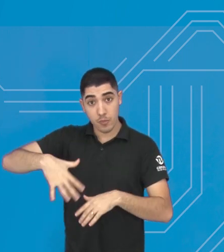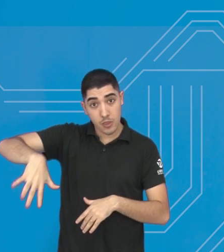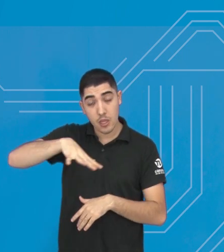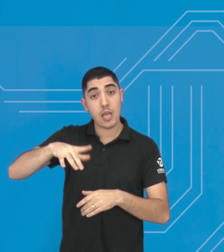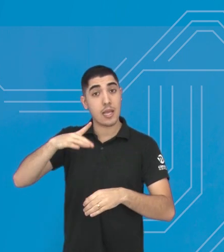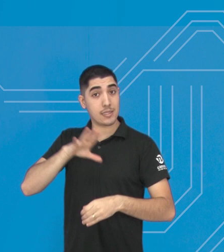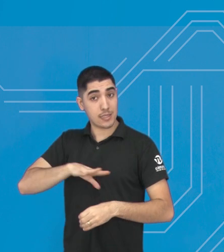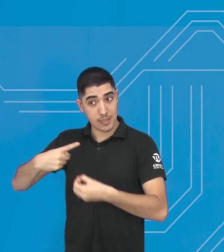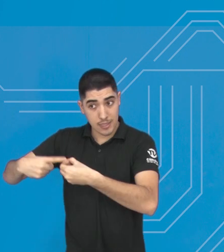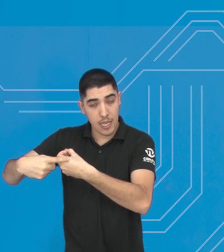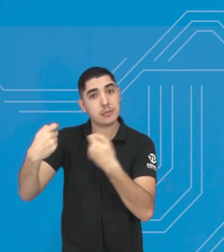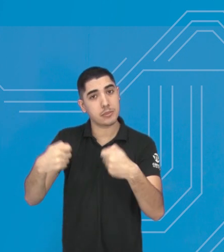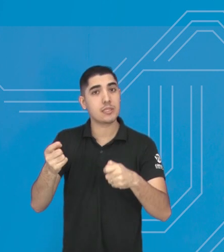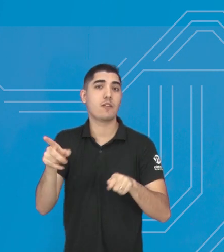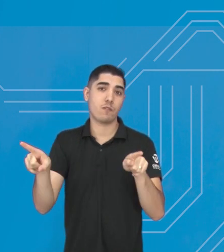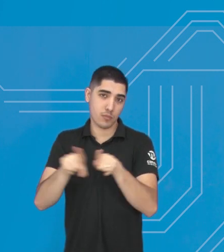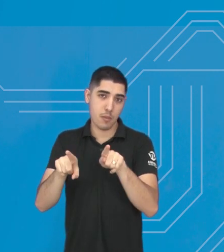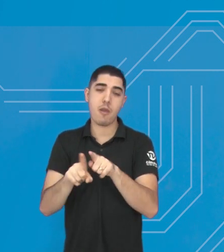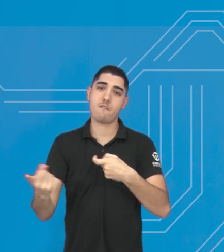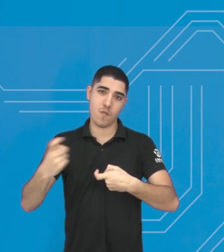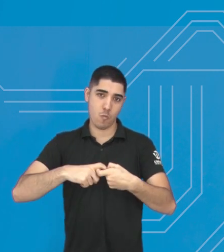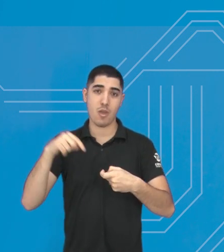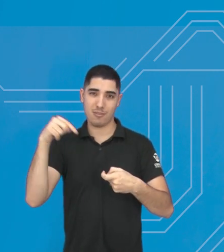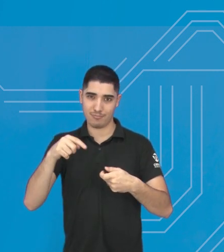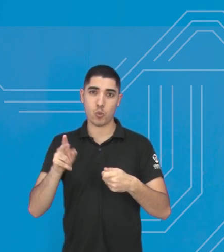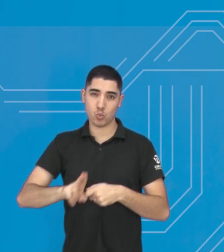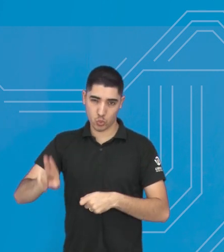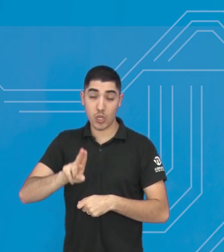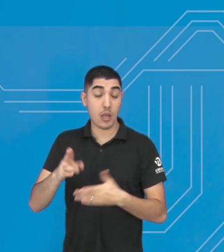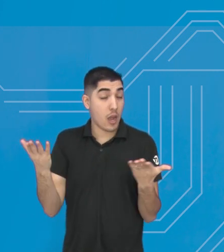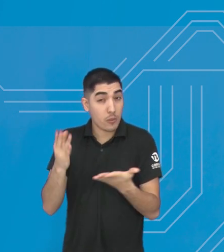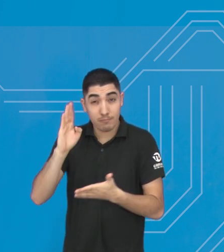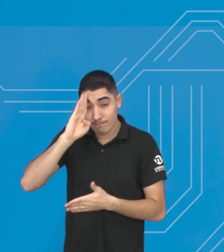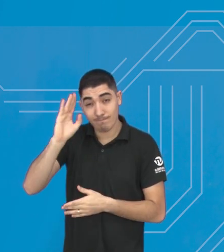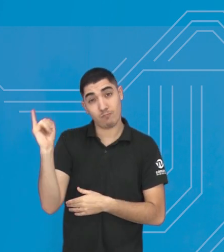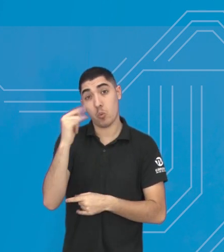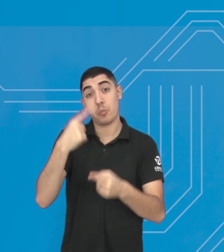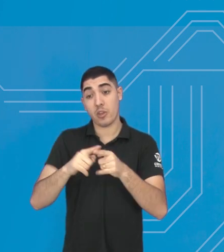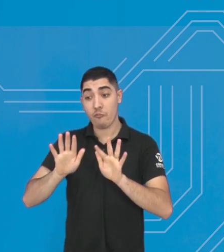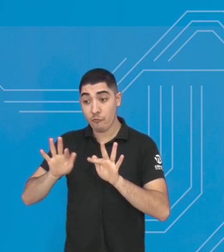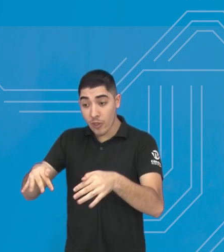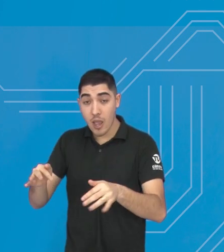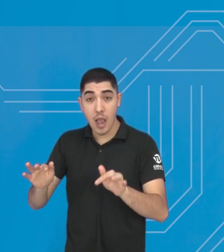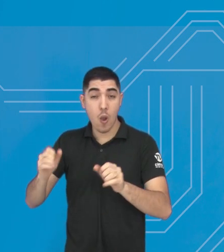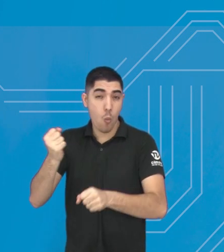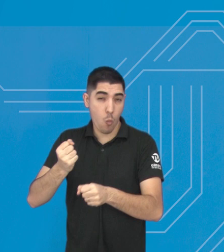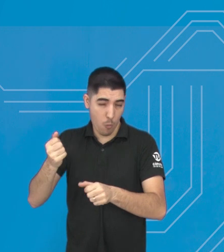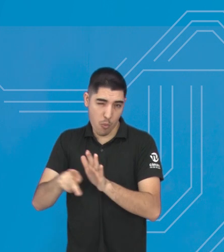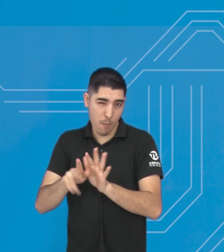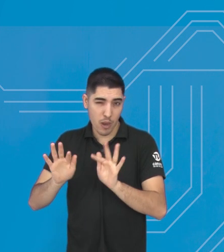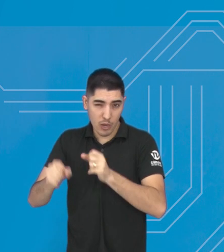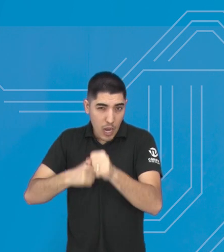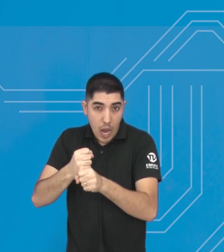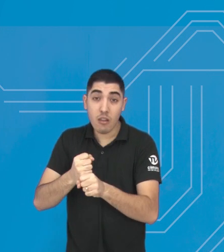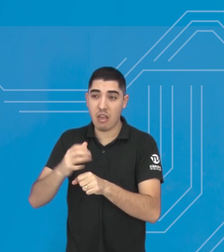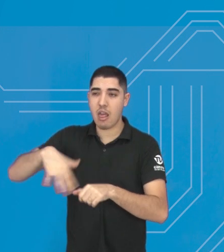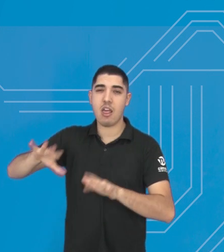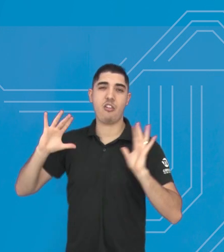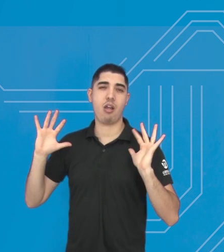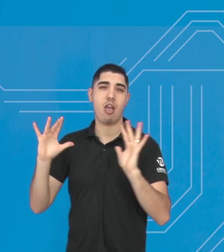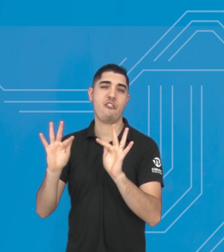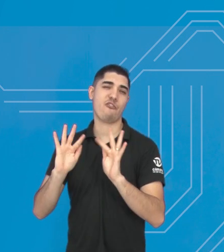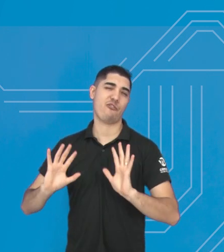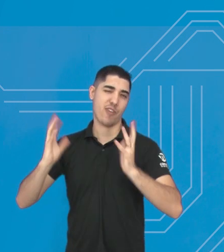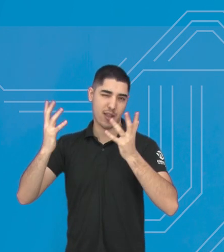que os municípios também adotem essa medida. As medidas de prevenção são muito importantes, principalmente agora no fim de ano, época